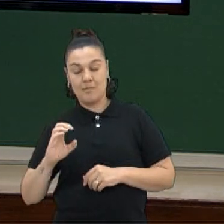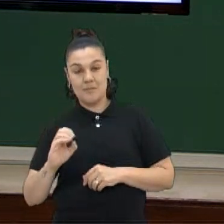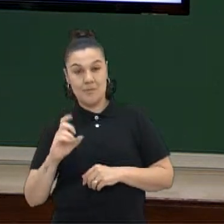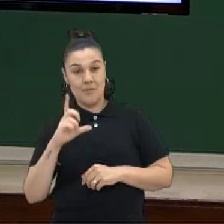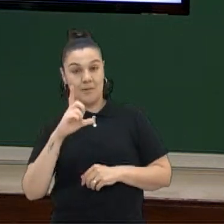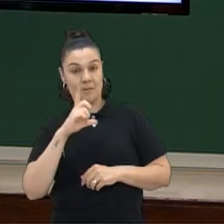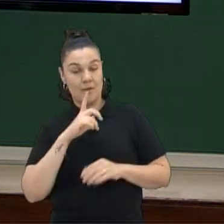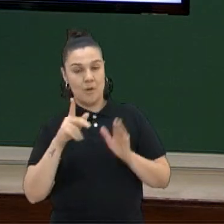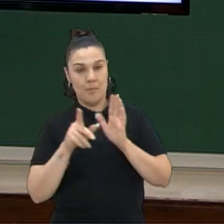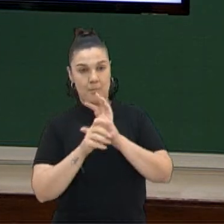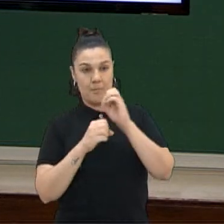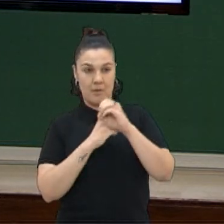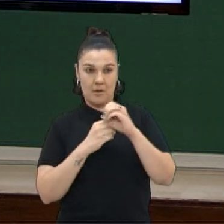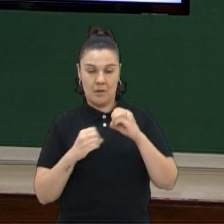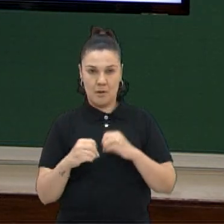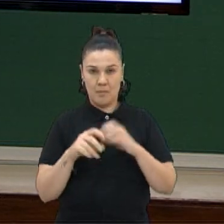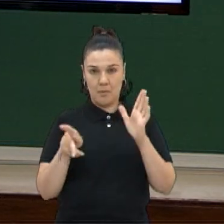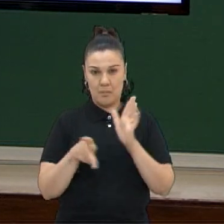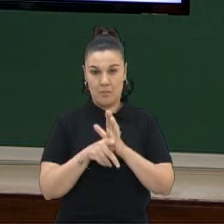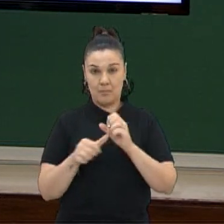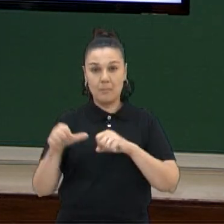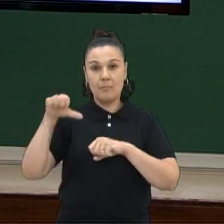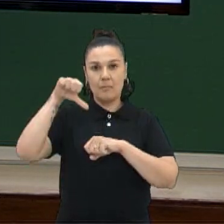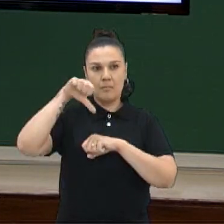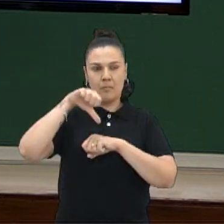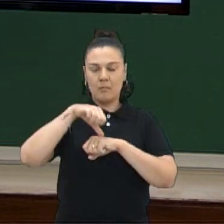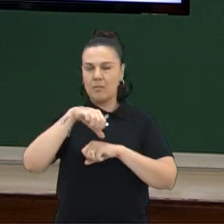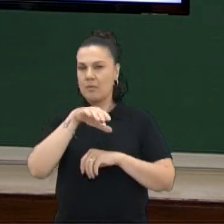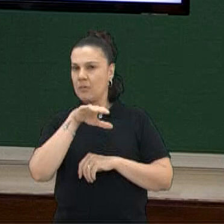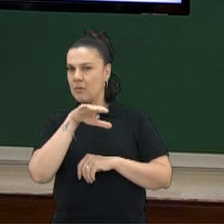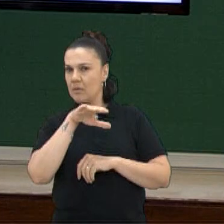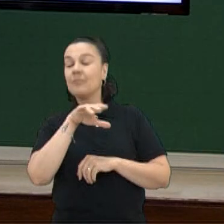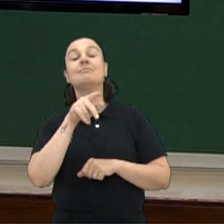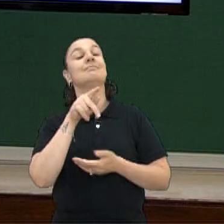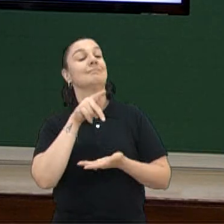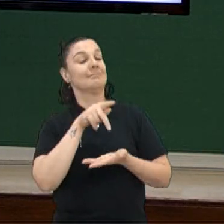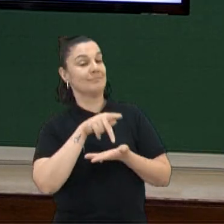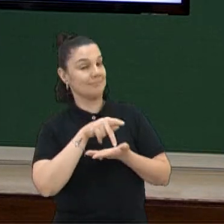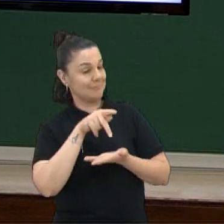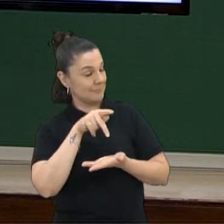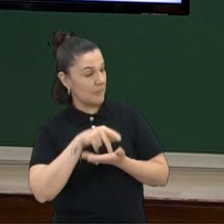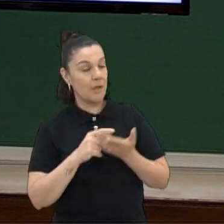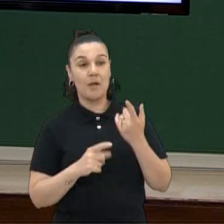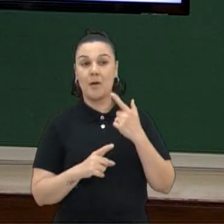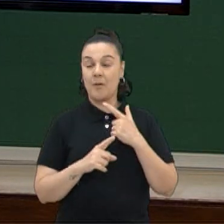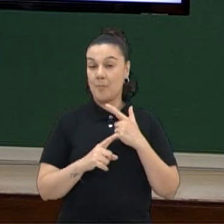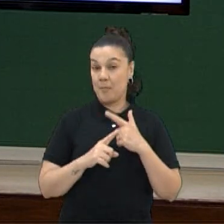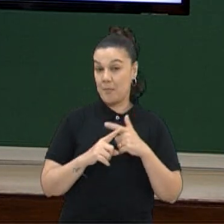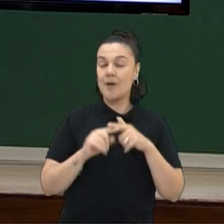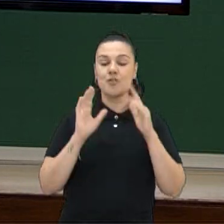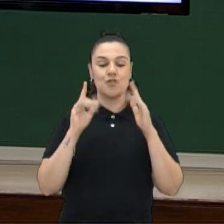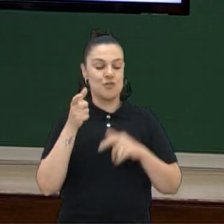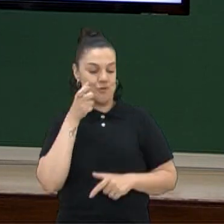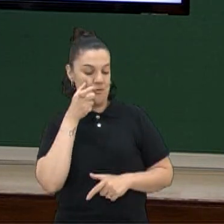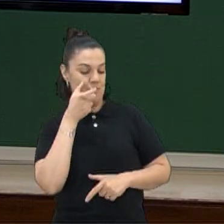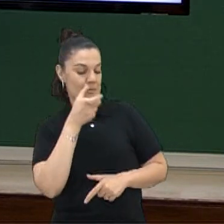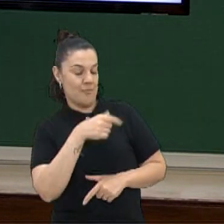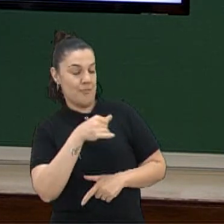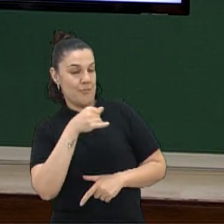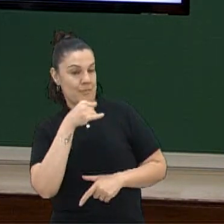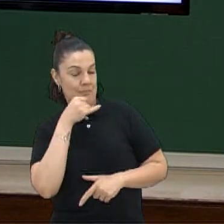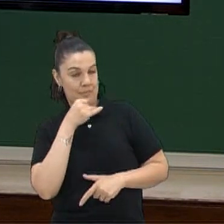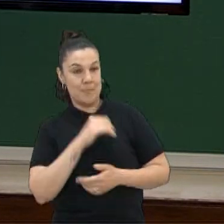apresentam moléculas polares. Opa, é verdade, né? A água, nós já vimos esse